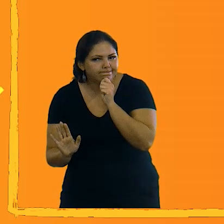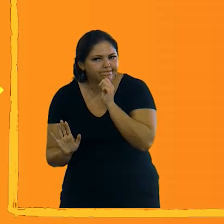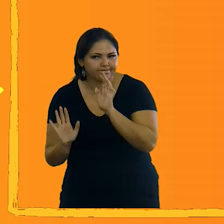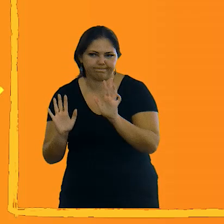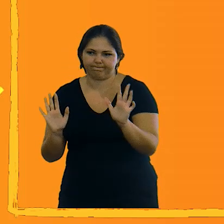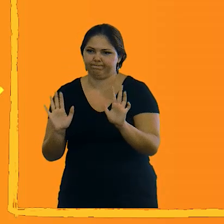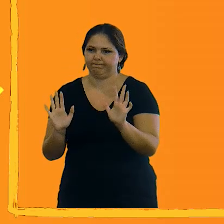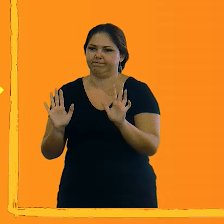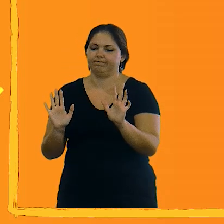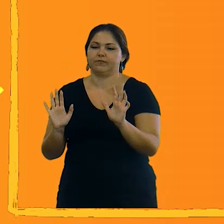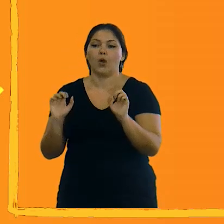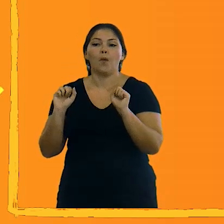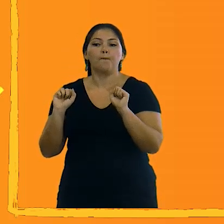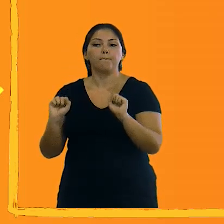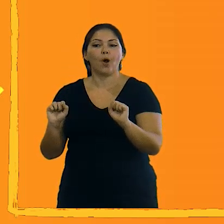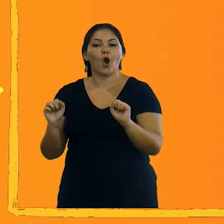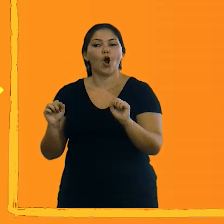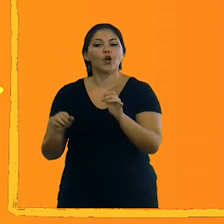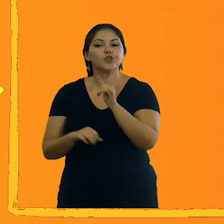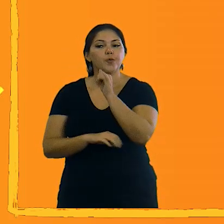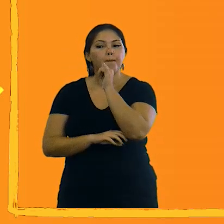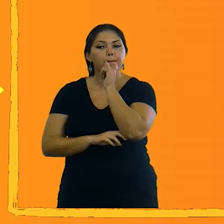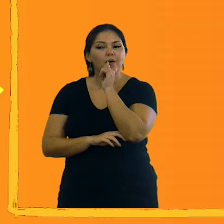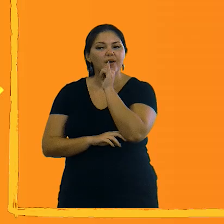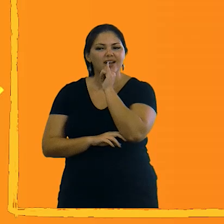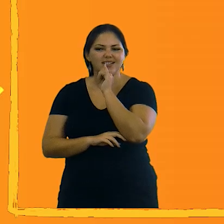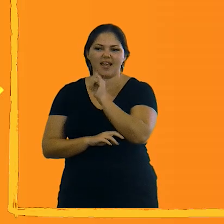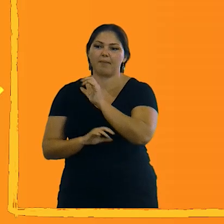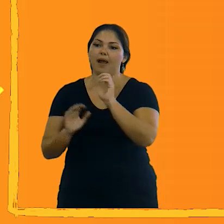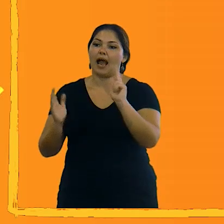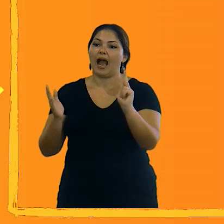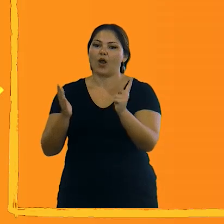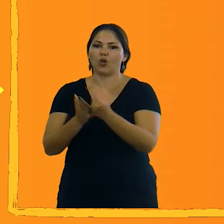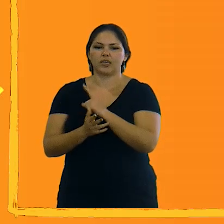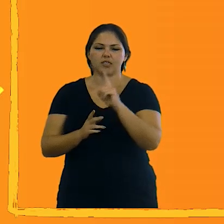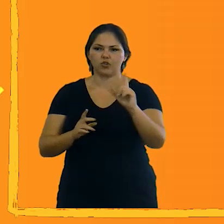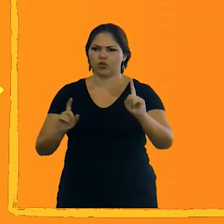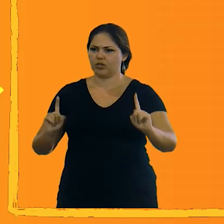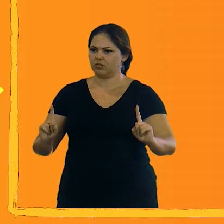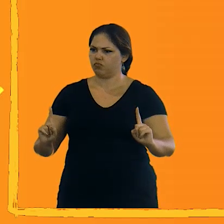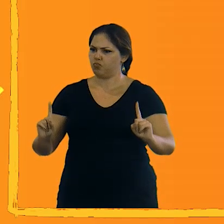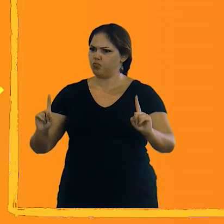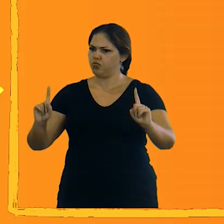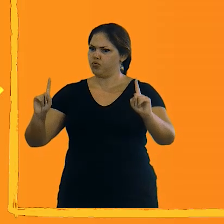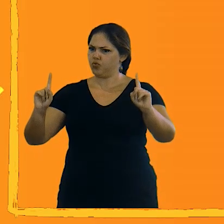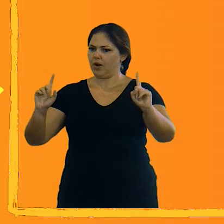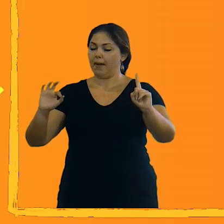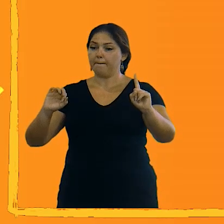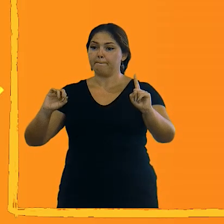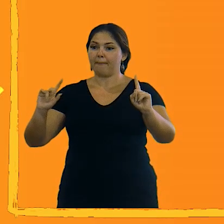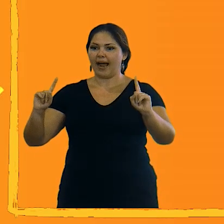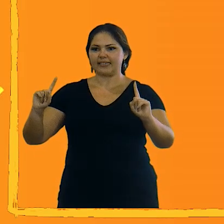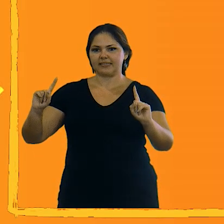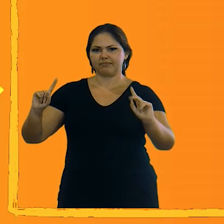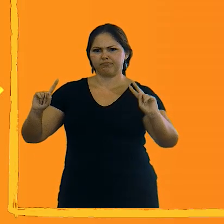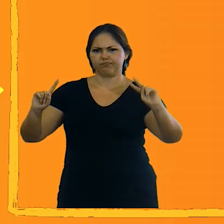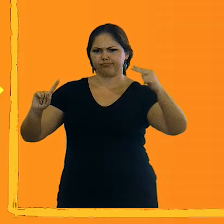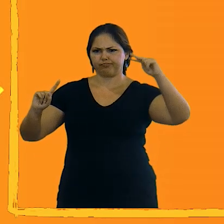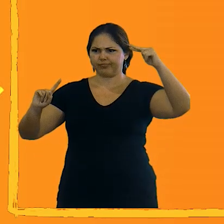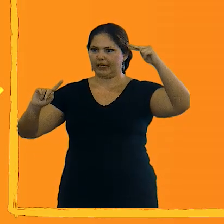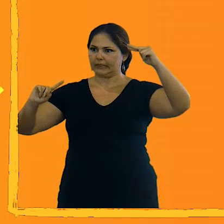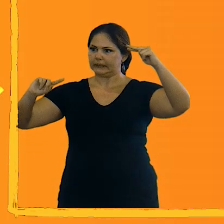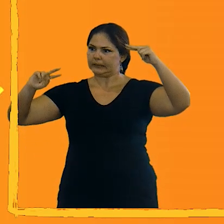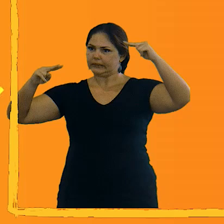decrescer simultaneamente mesmo assim não serem diretamente proporcionais Davi me cita um